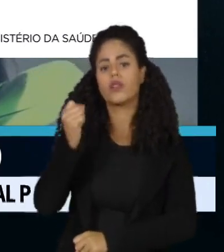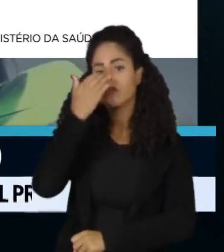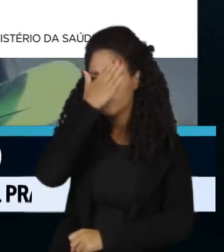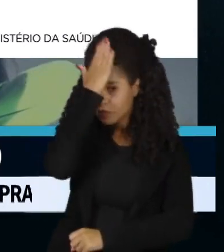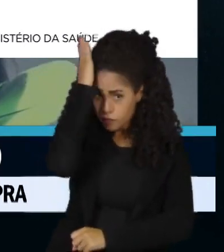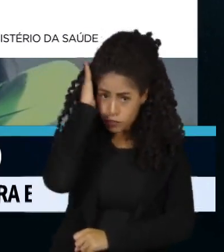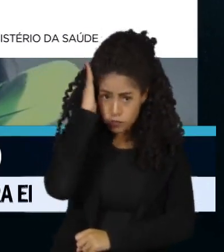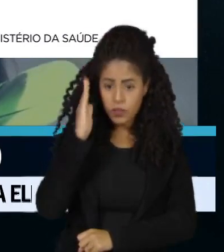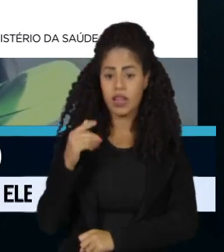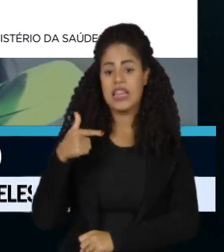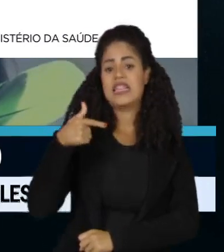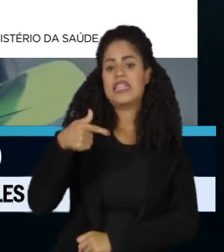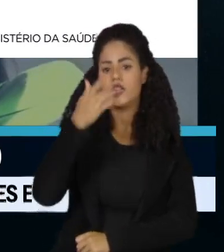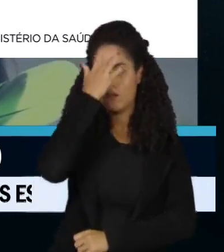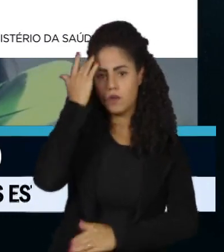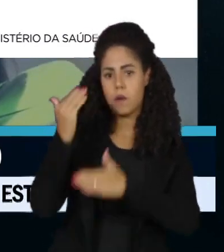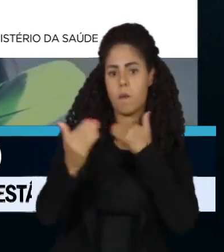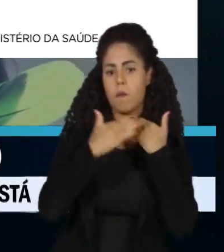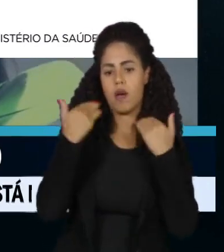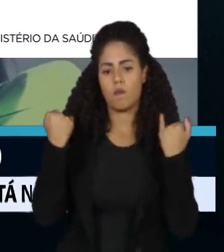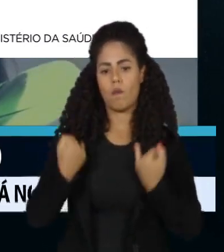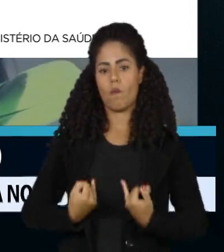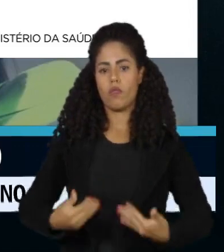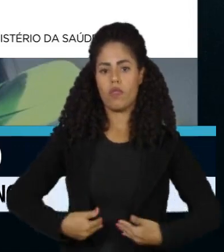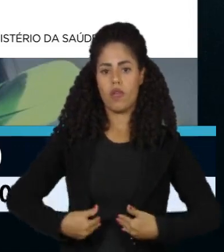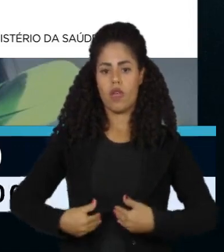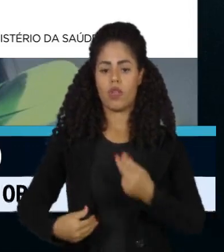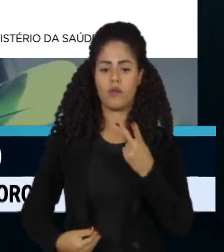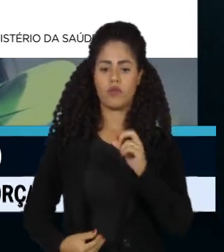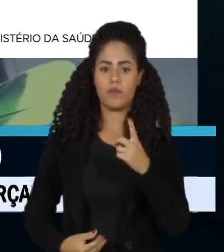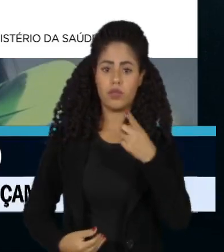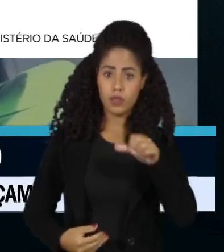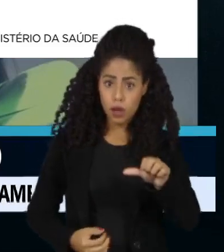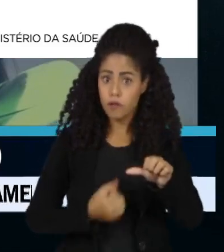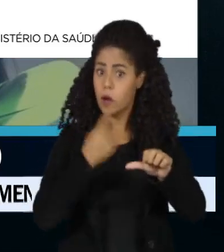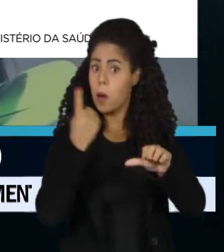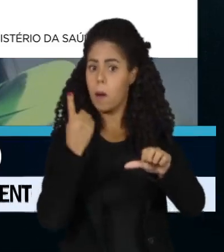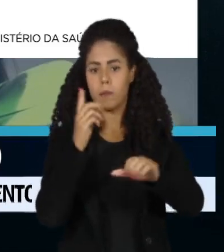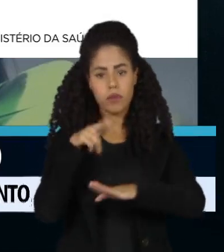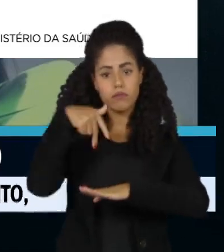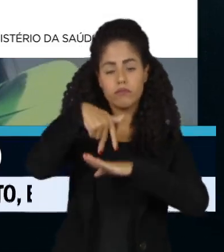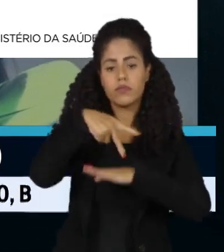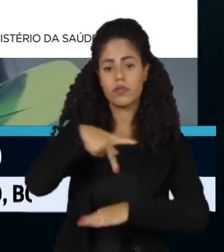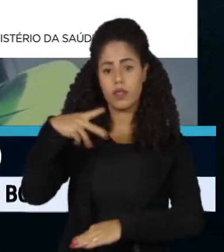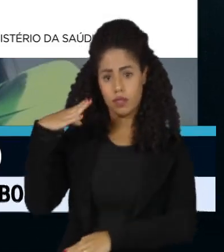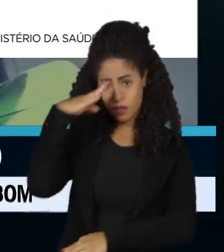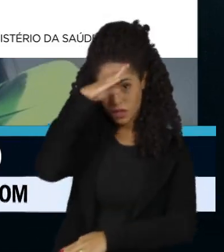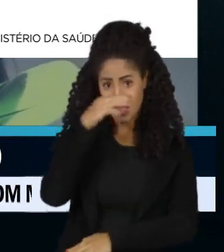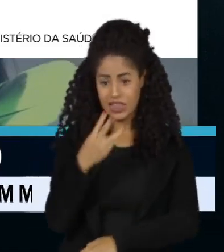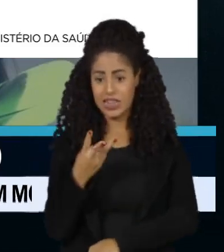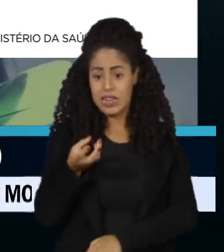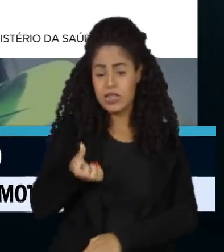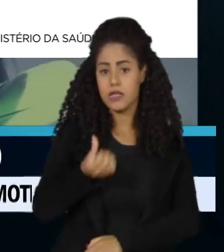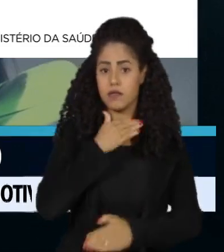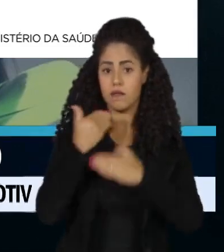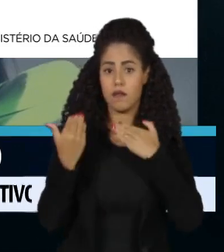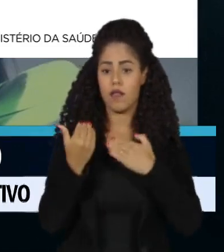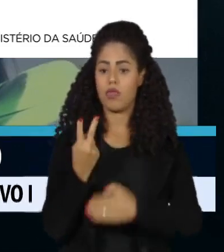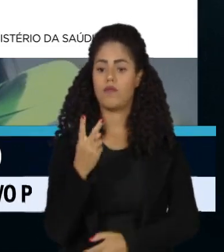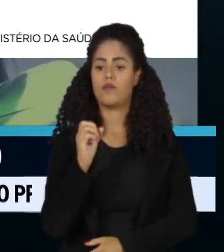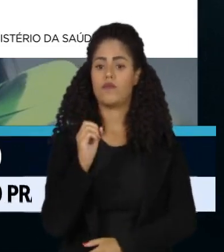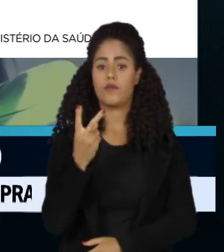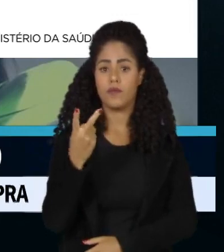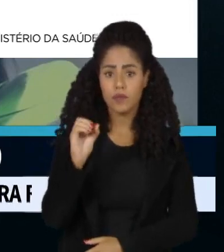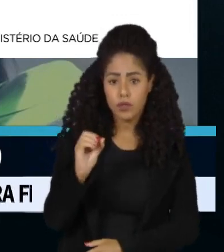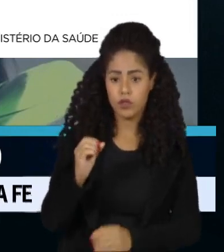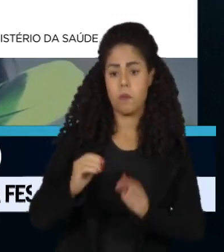7 mortes por desnutrição. Em 2019, primeiro ano de Bolsonaro, foram 36 óbitos. Em 2020, o número subiu